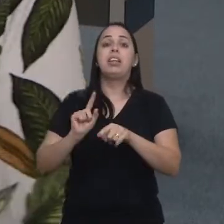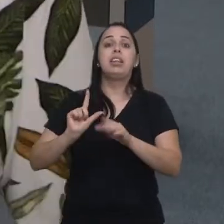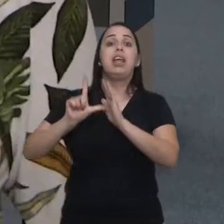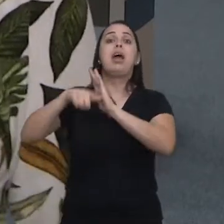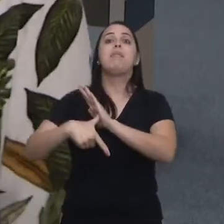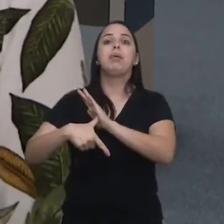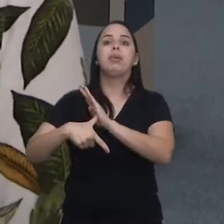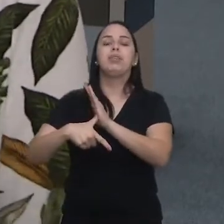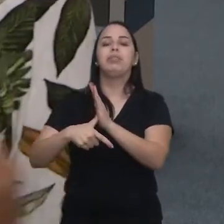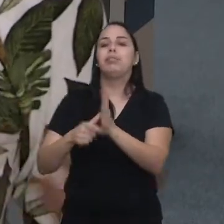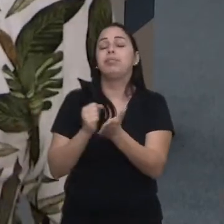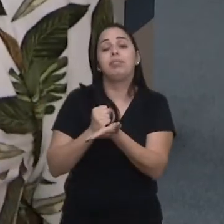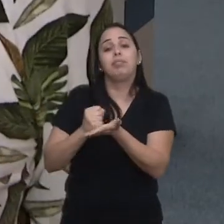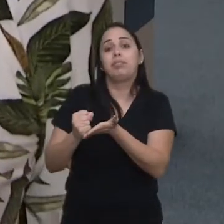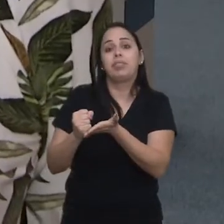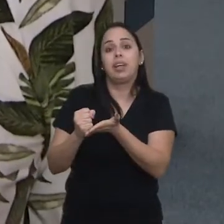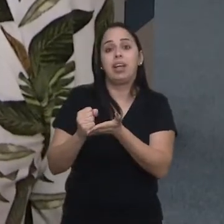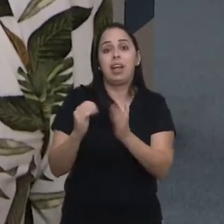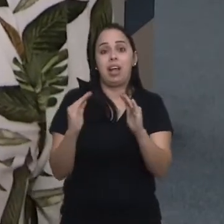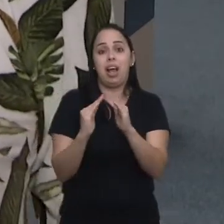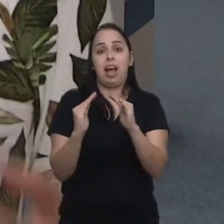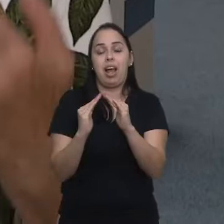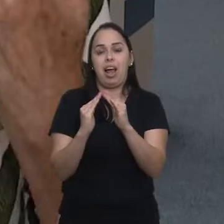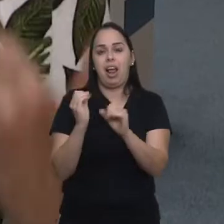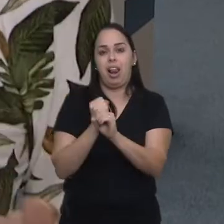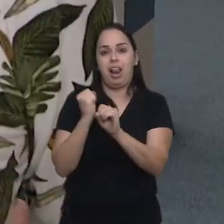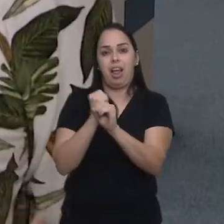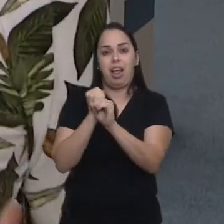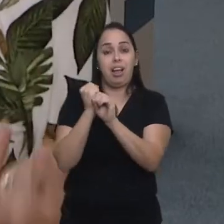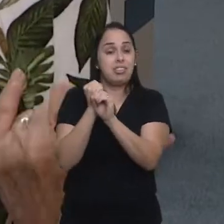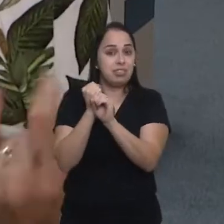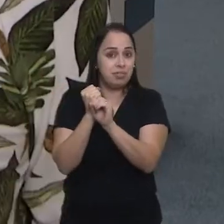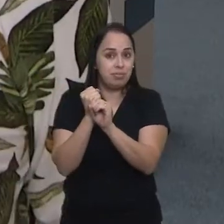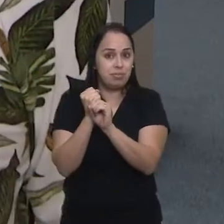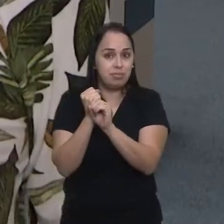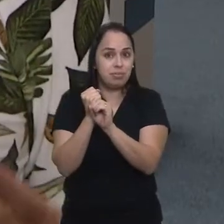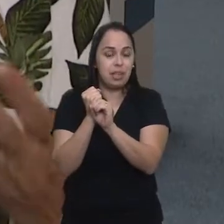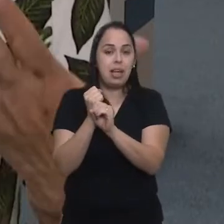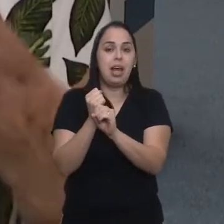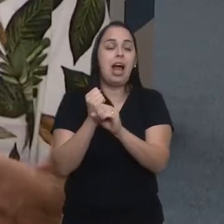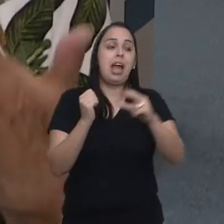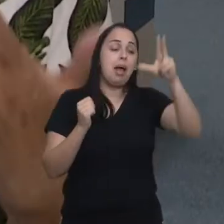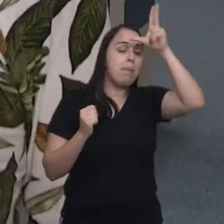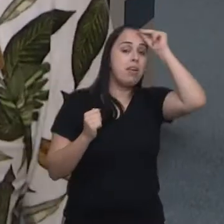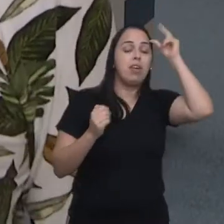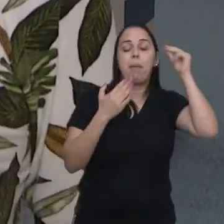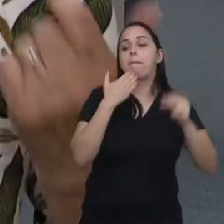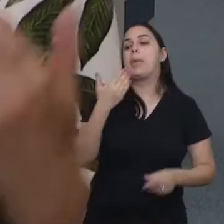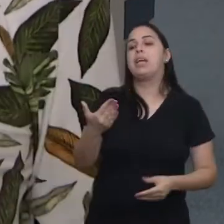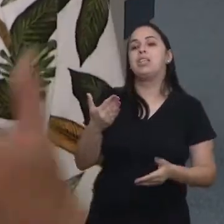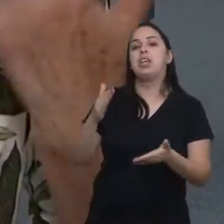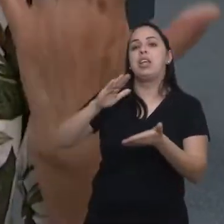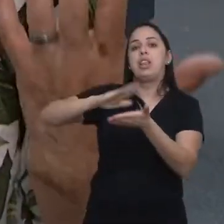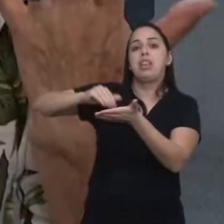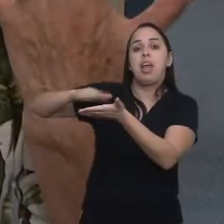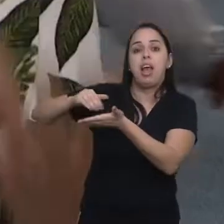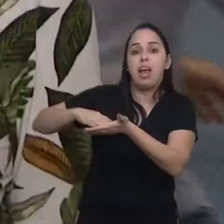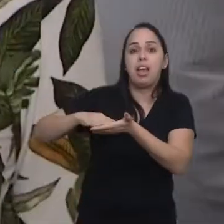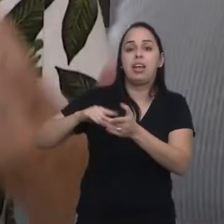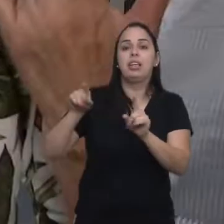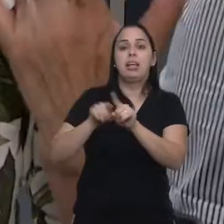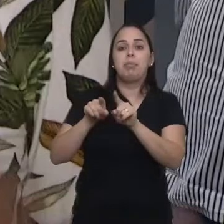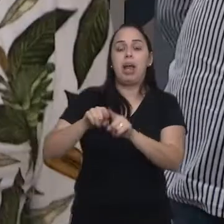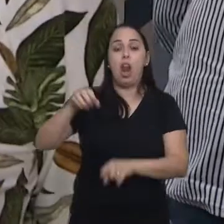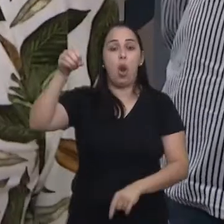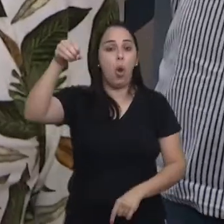você vai chegar a um momento que você vai construir sua casa, você vai receber uma ação pedindo a demolição, você não vai poder ligar